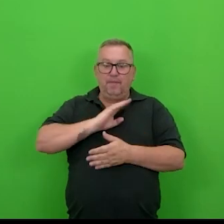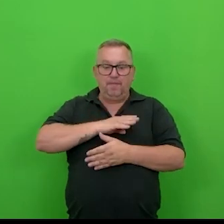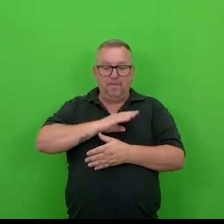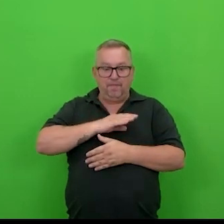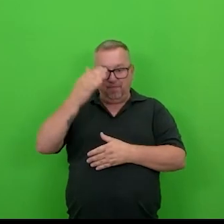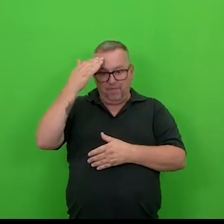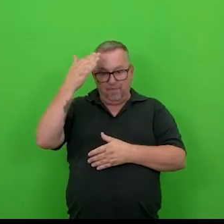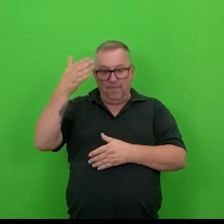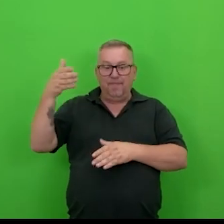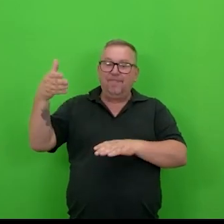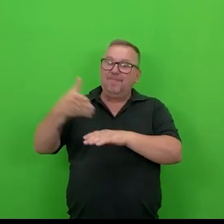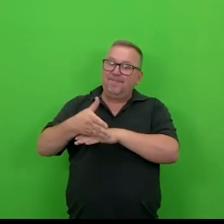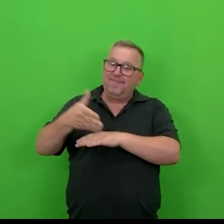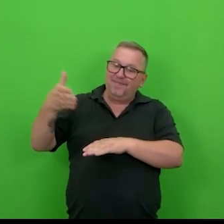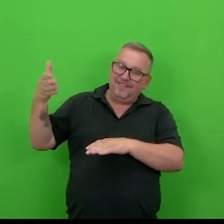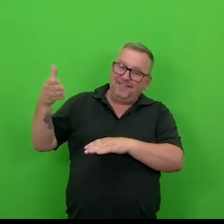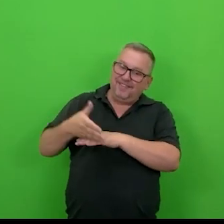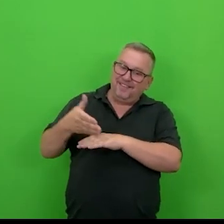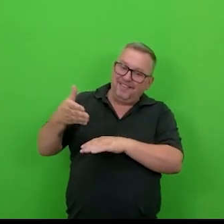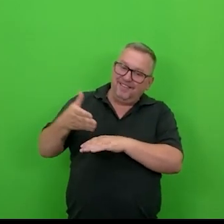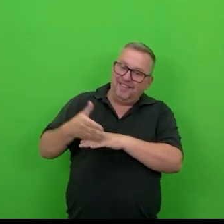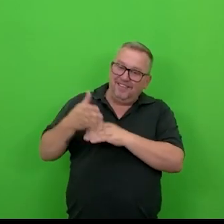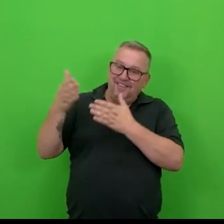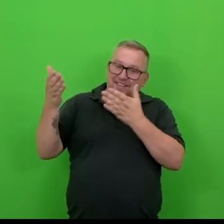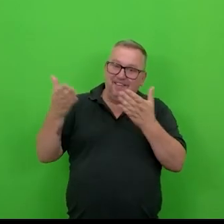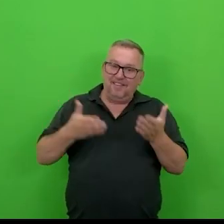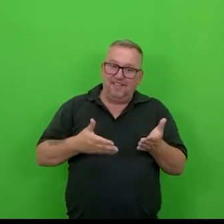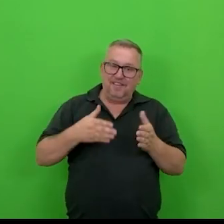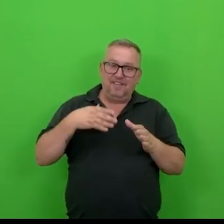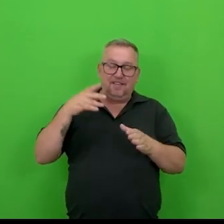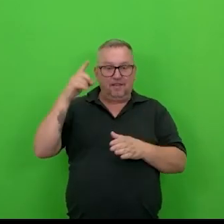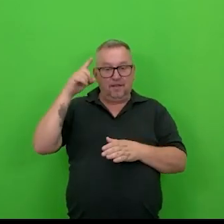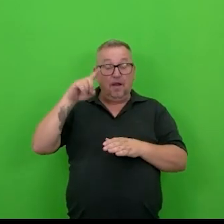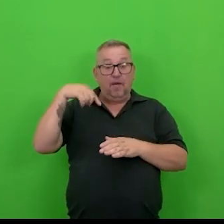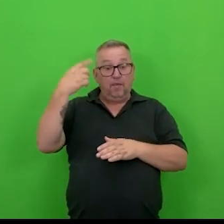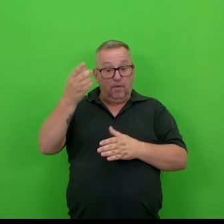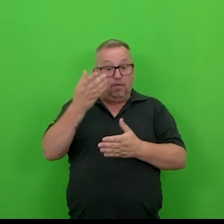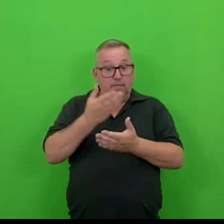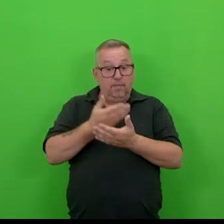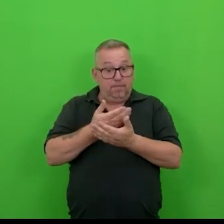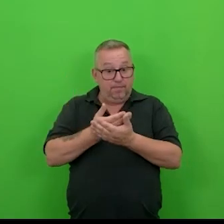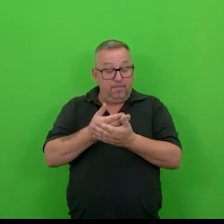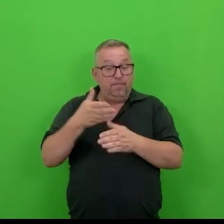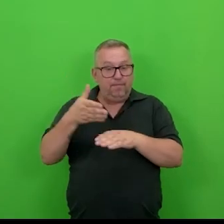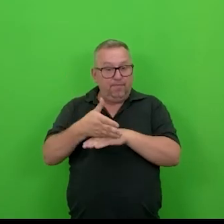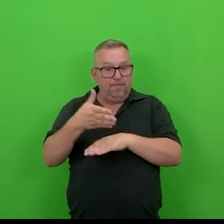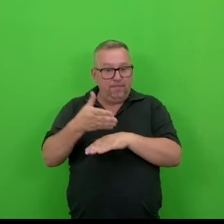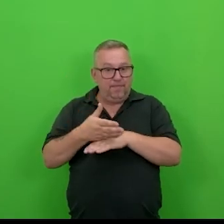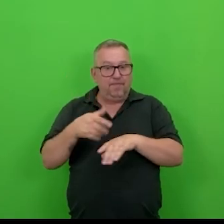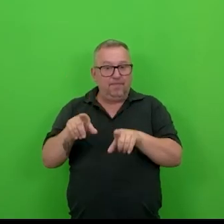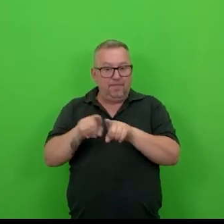de coração agradecer sua participação e convidar você para que nas próximas